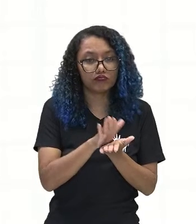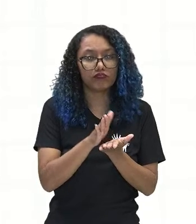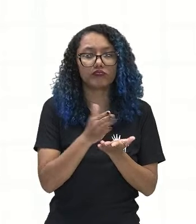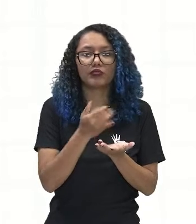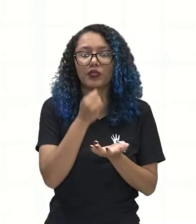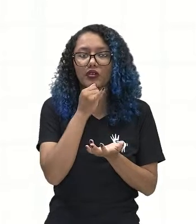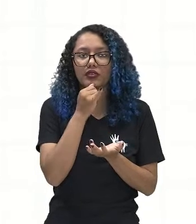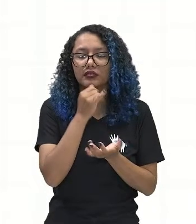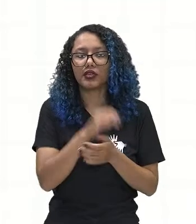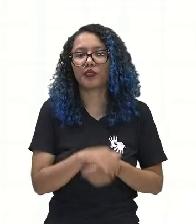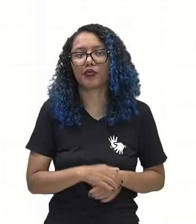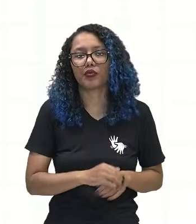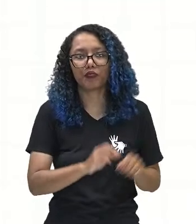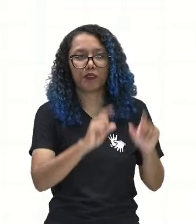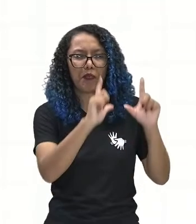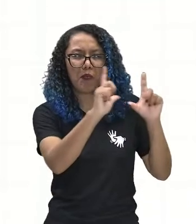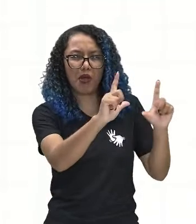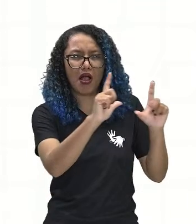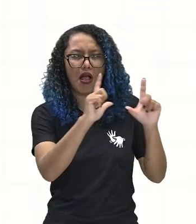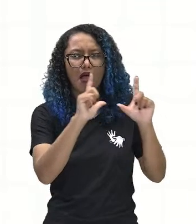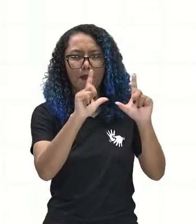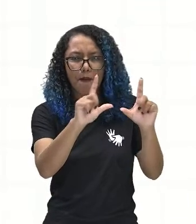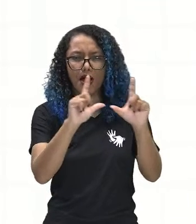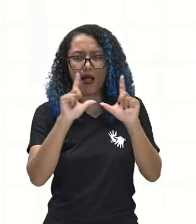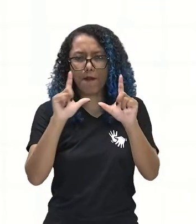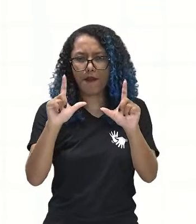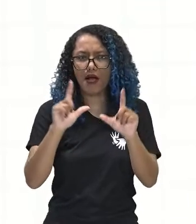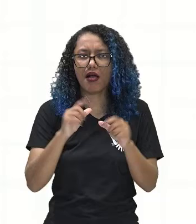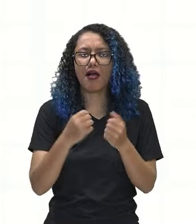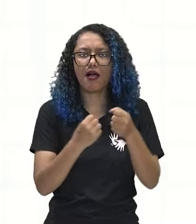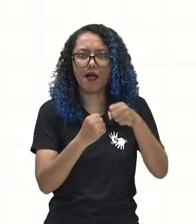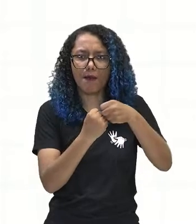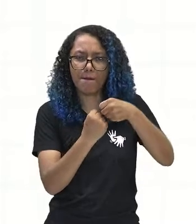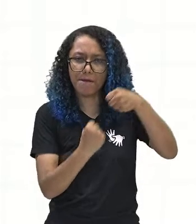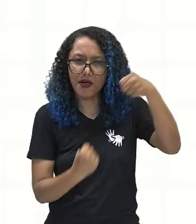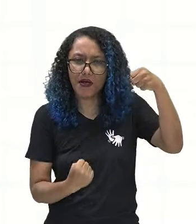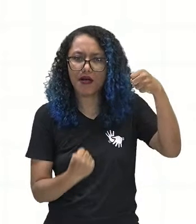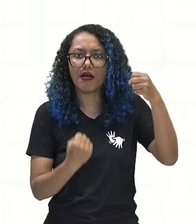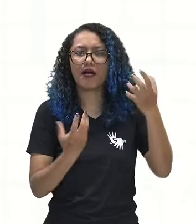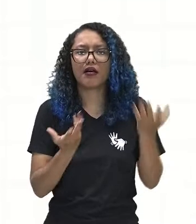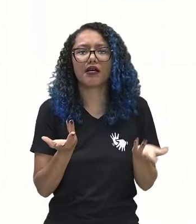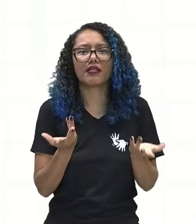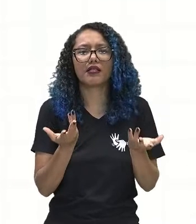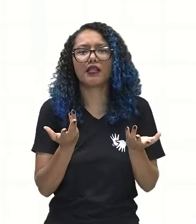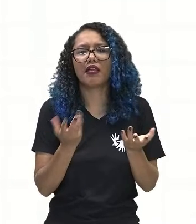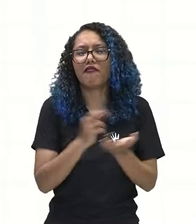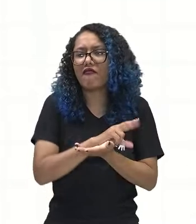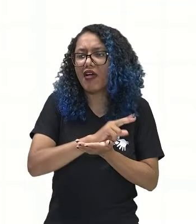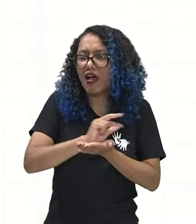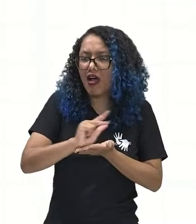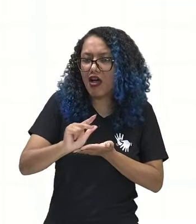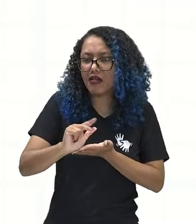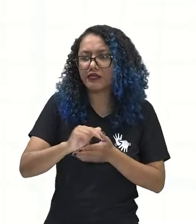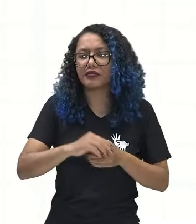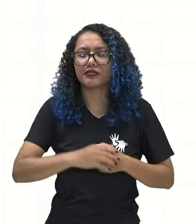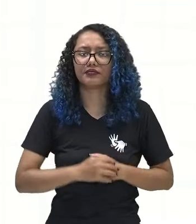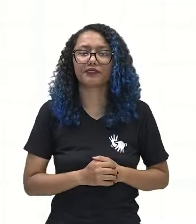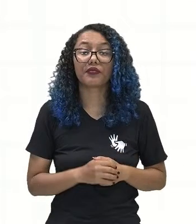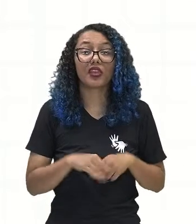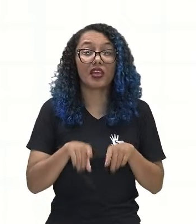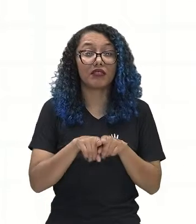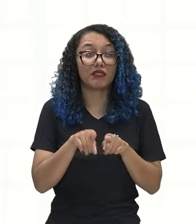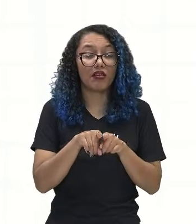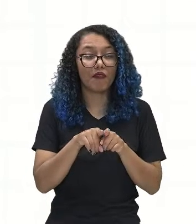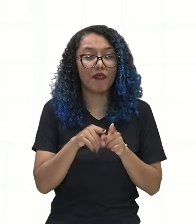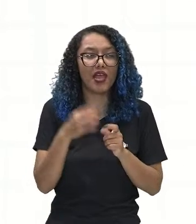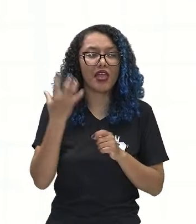por exemplo, outdoors, cartazes, banners, etc. E também a propaganda, né, pode se